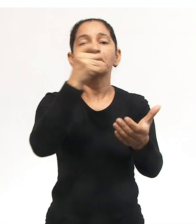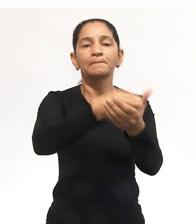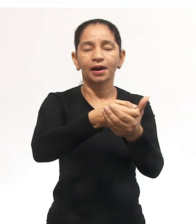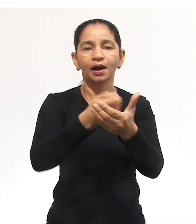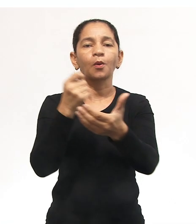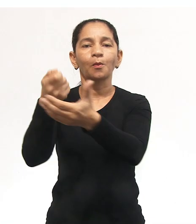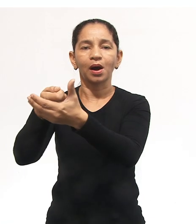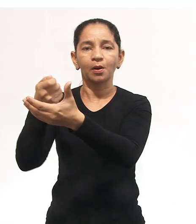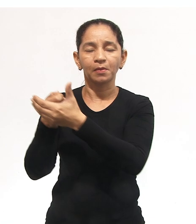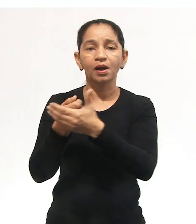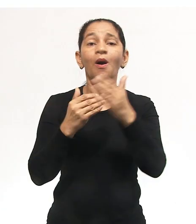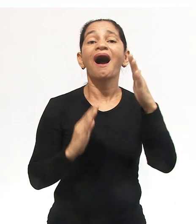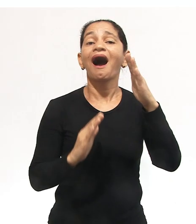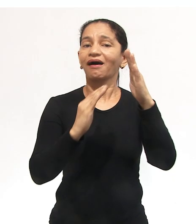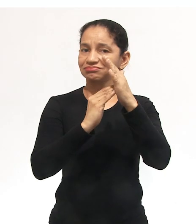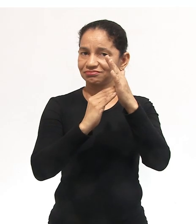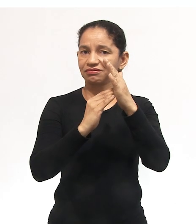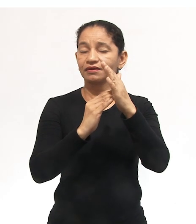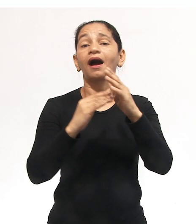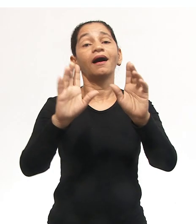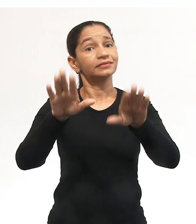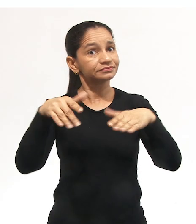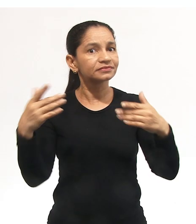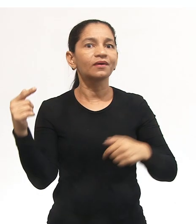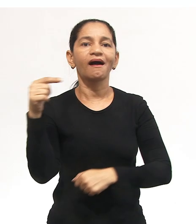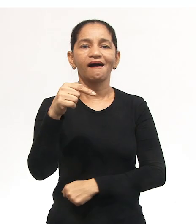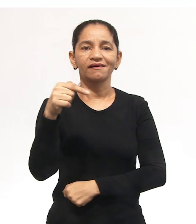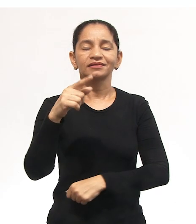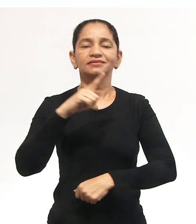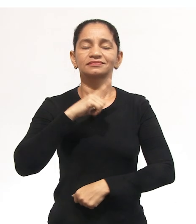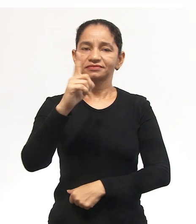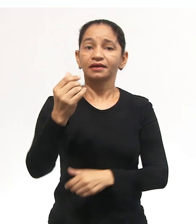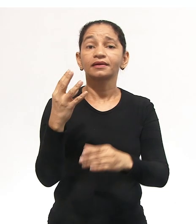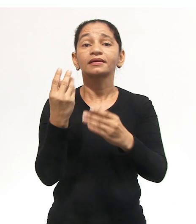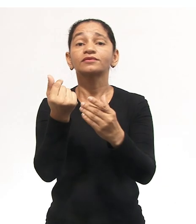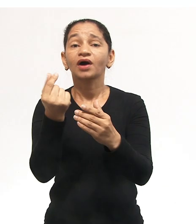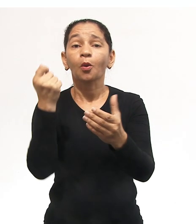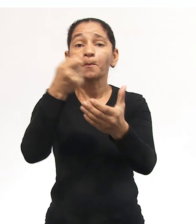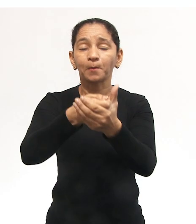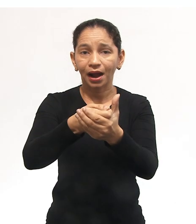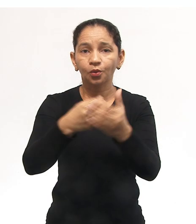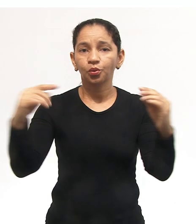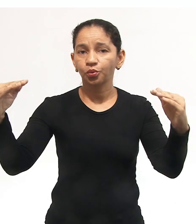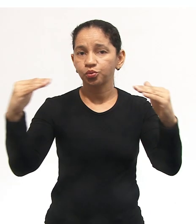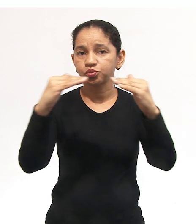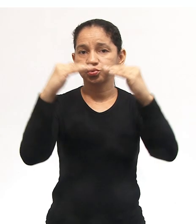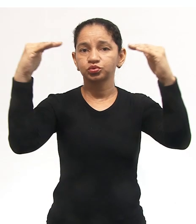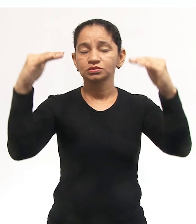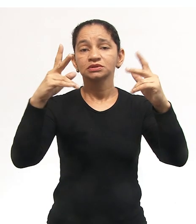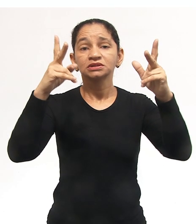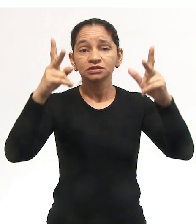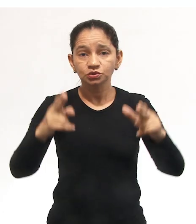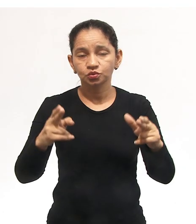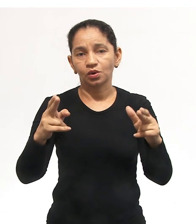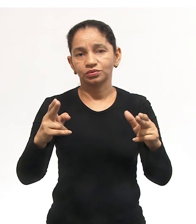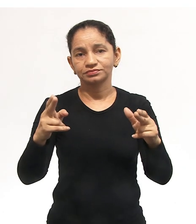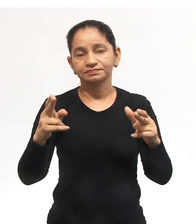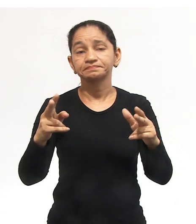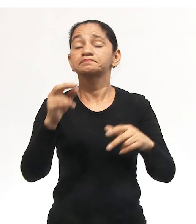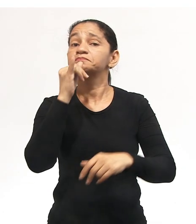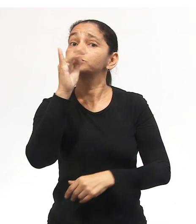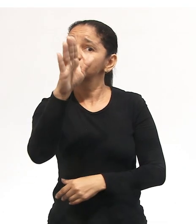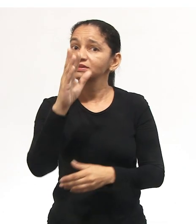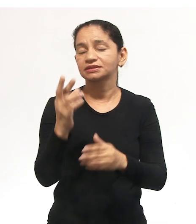pagas, tá? E aí a lei de responsabilidade fiscal vai dizer que esses depósitos eles têm que ser feitos de acordo com o comportamento da